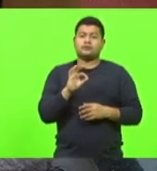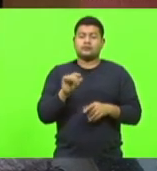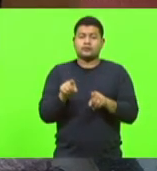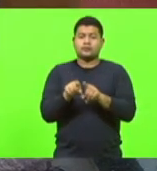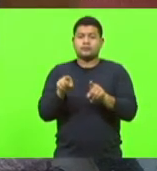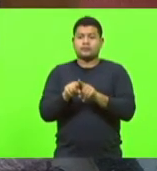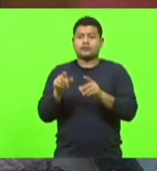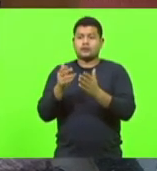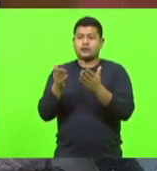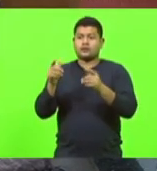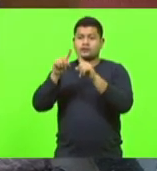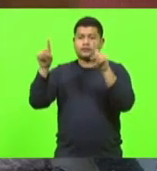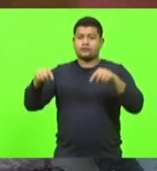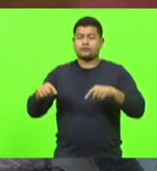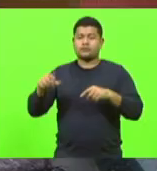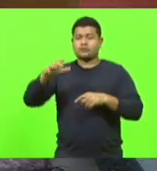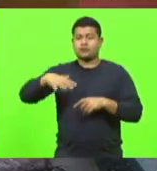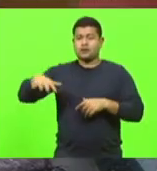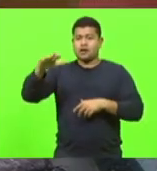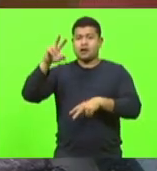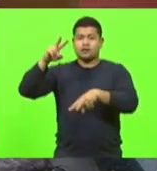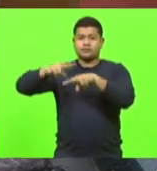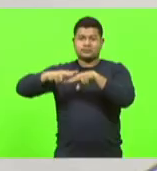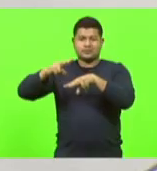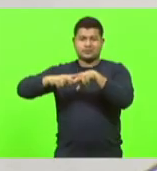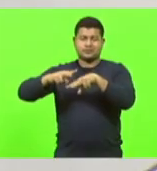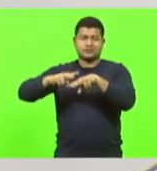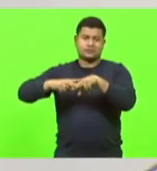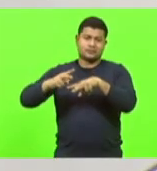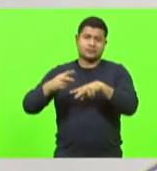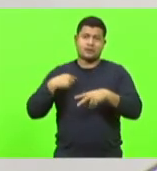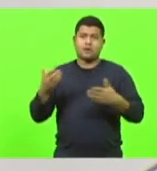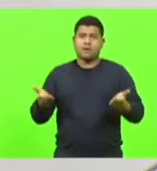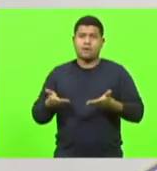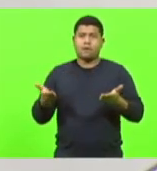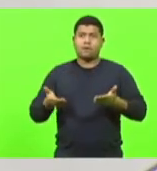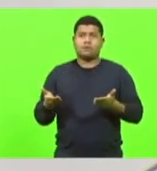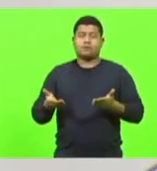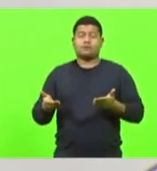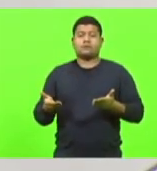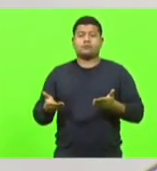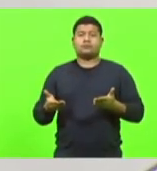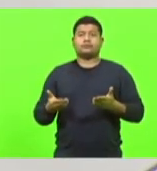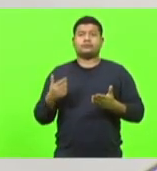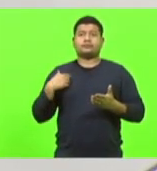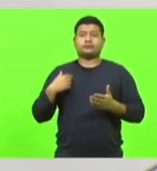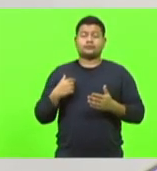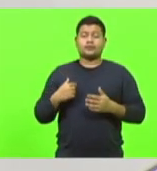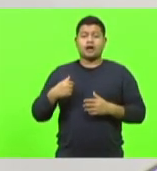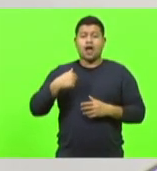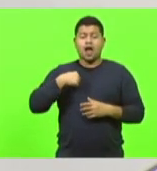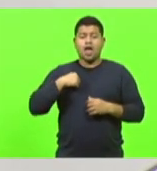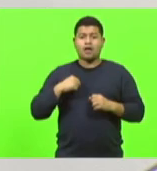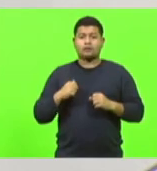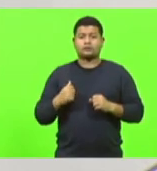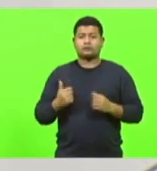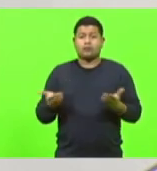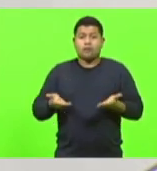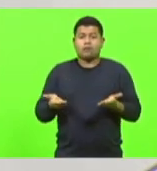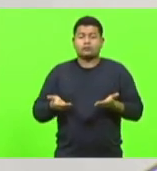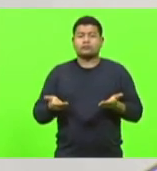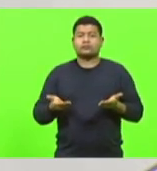que hoje numa demonstração de zelo acima de tudo com a segurança pública